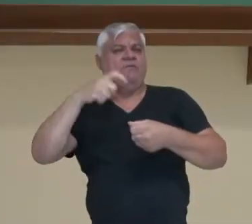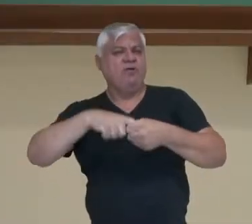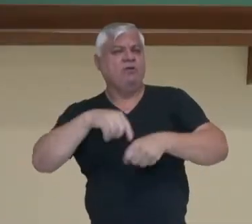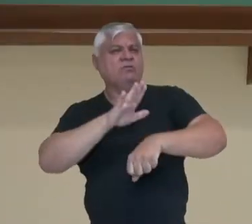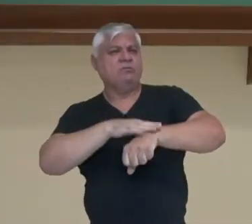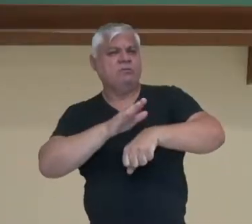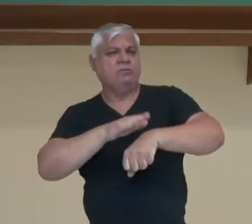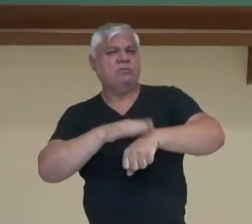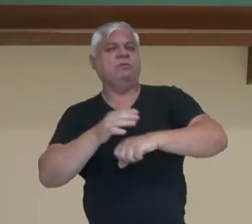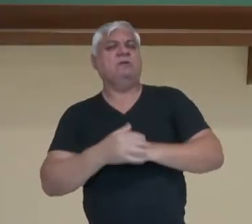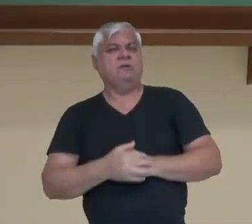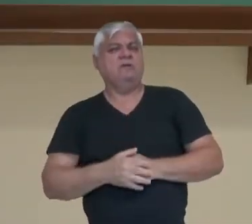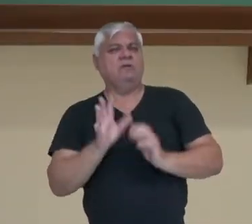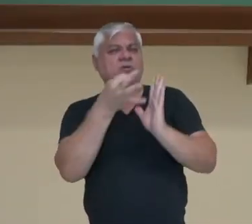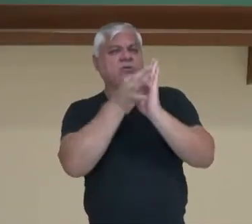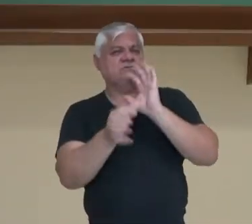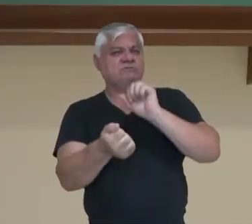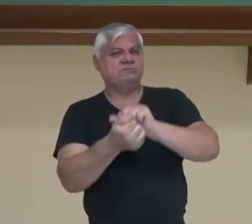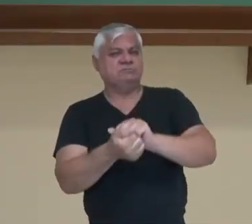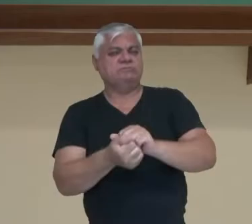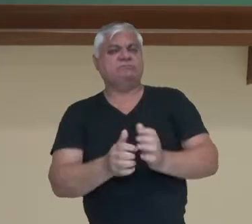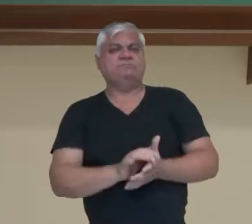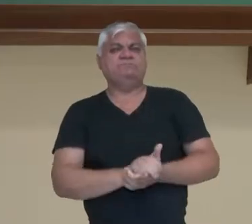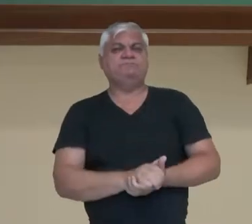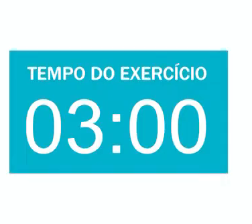voltamos e vamos corrigir junto essa.